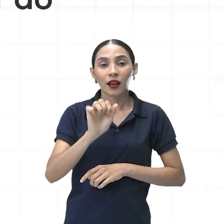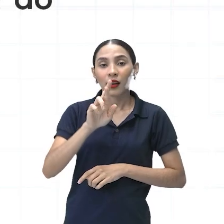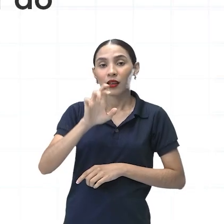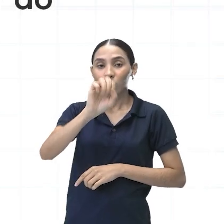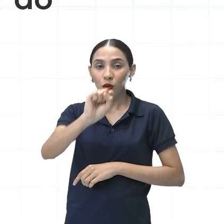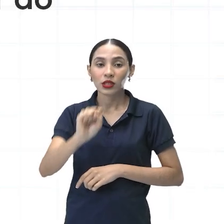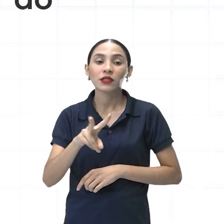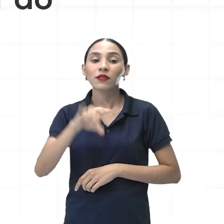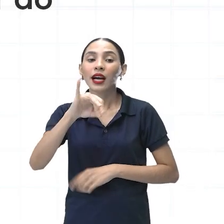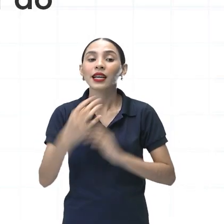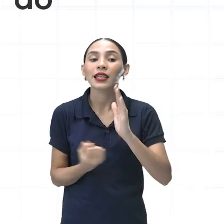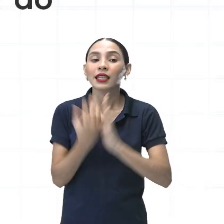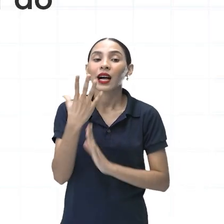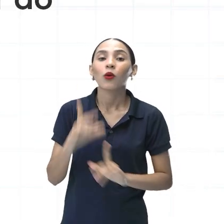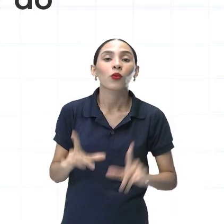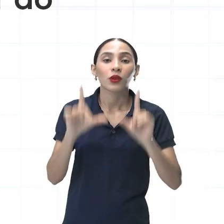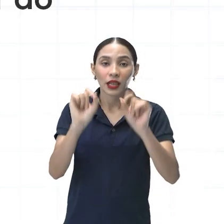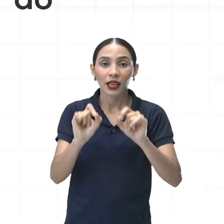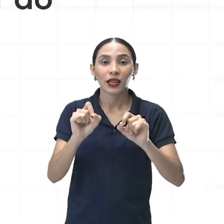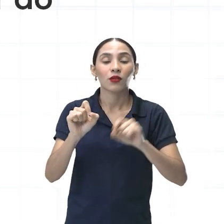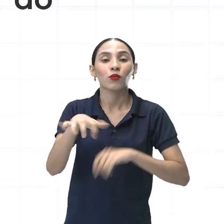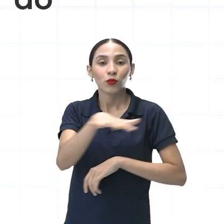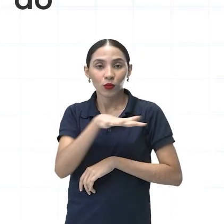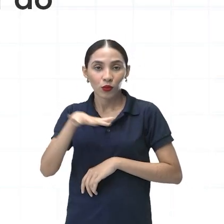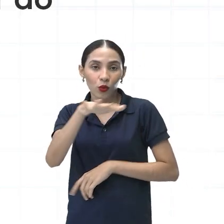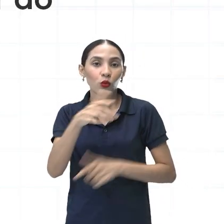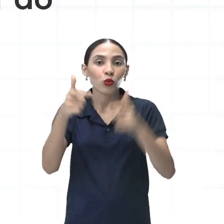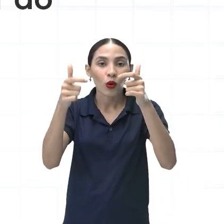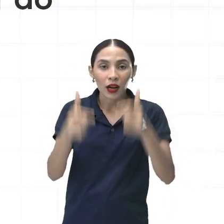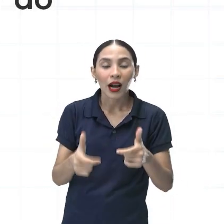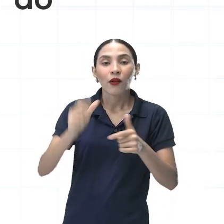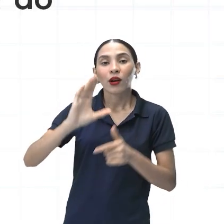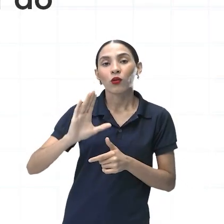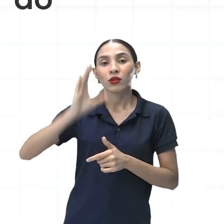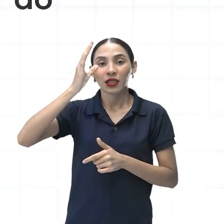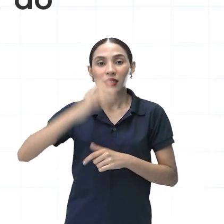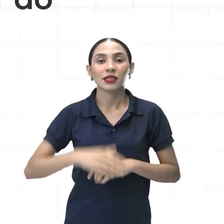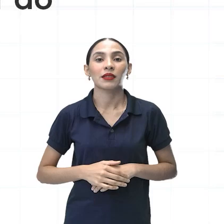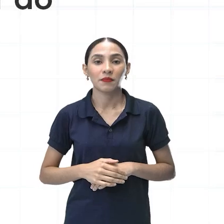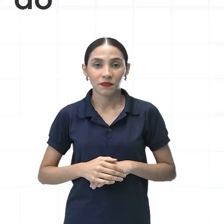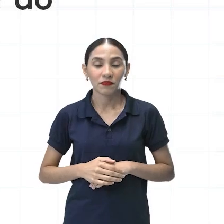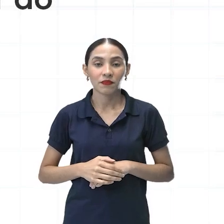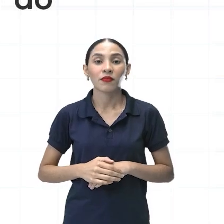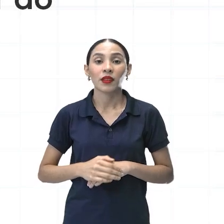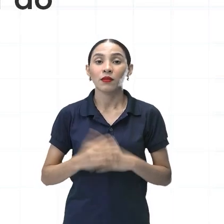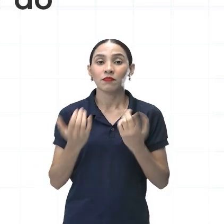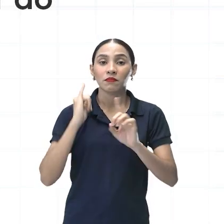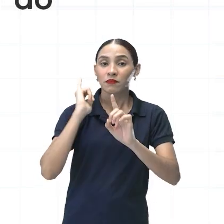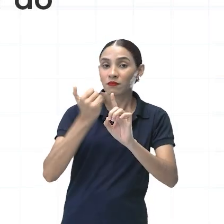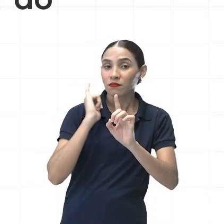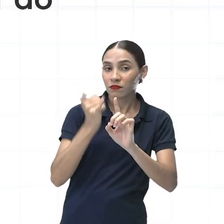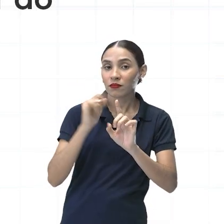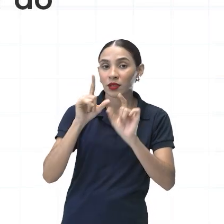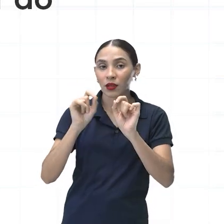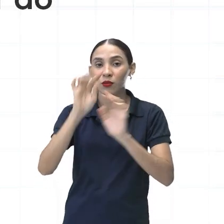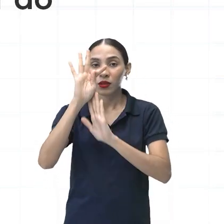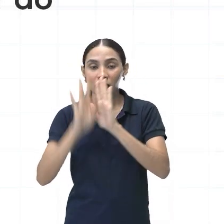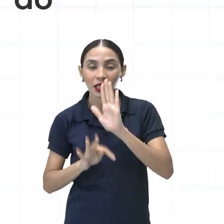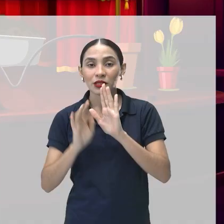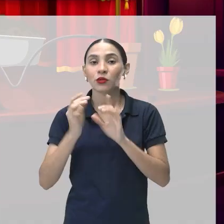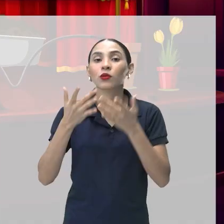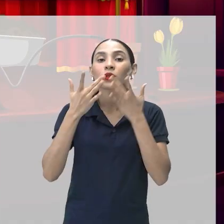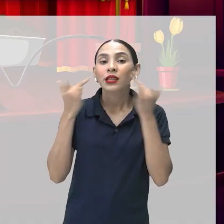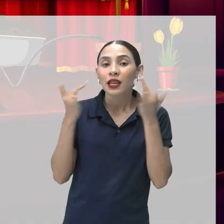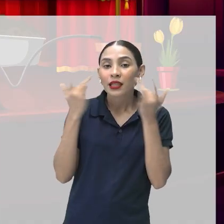vai criar o quê? Ele cria um cenário para que aconteça esse enredo que é o texto